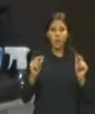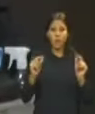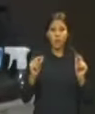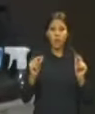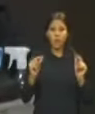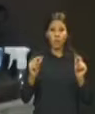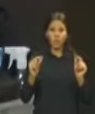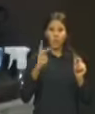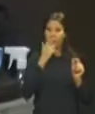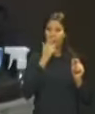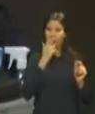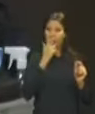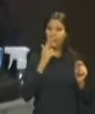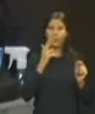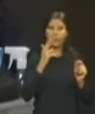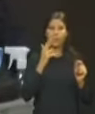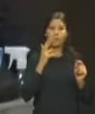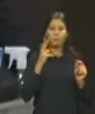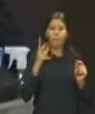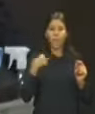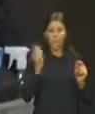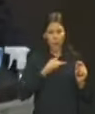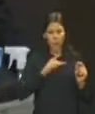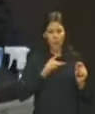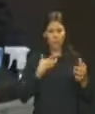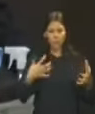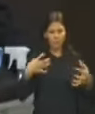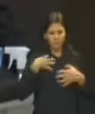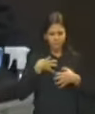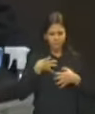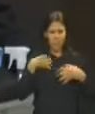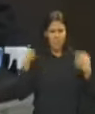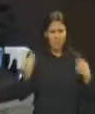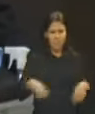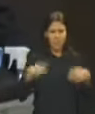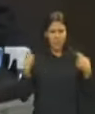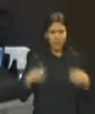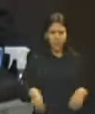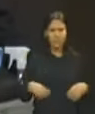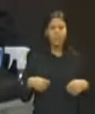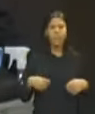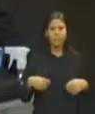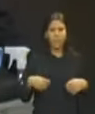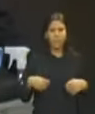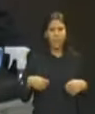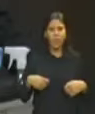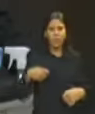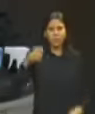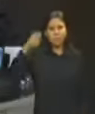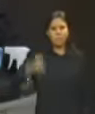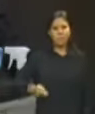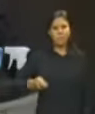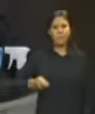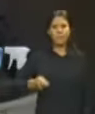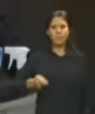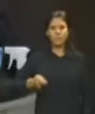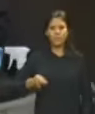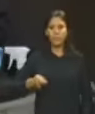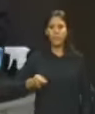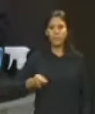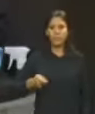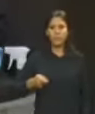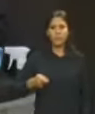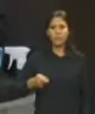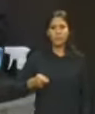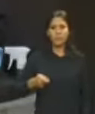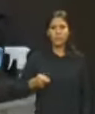convocam para que os nossos valores sejam, mais uma vez, afirmados de que uma vida sem